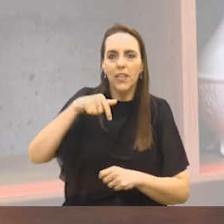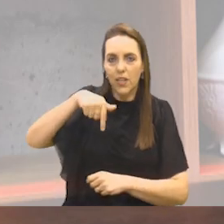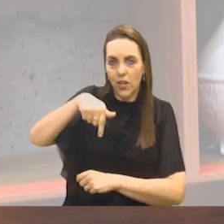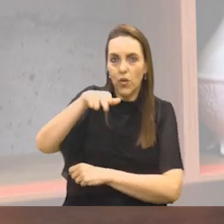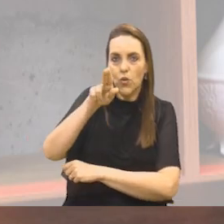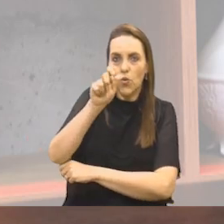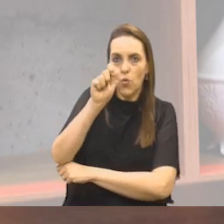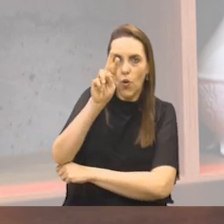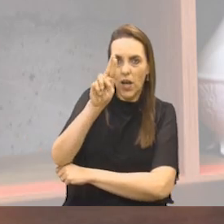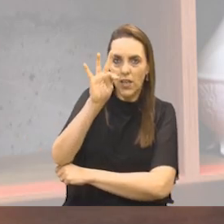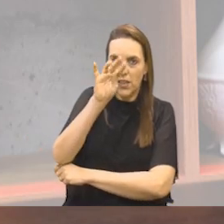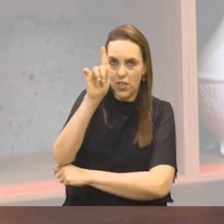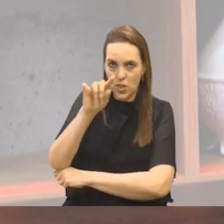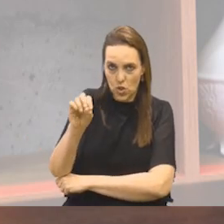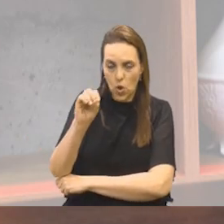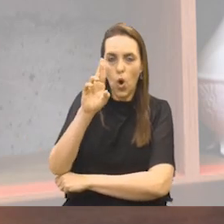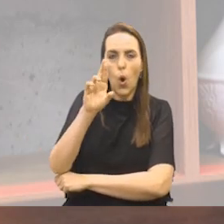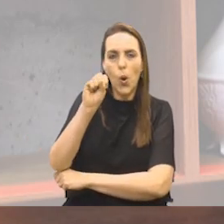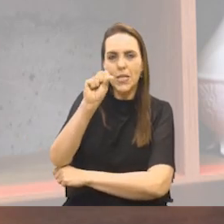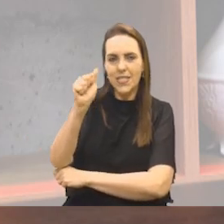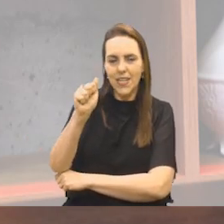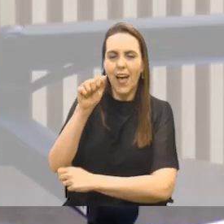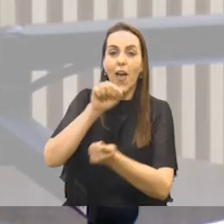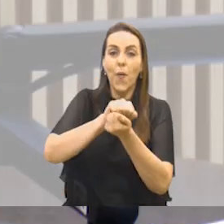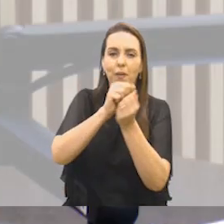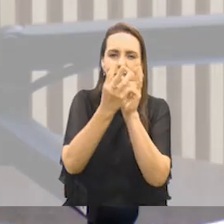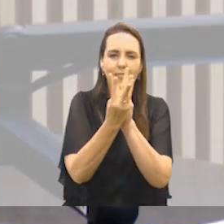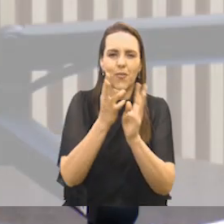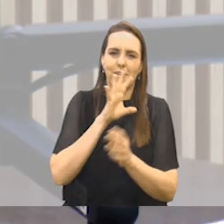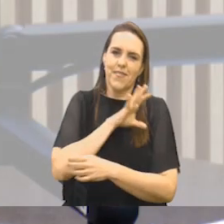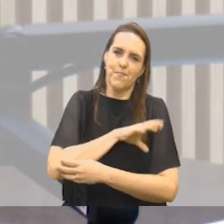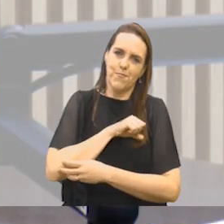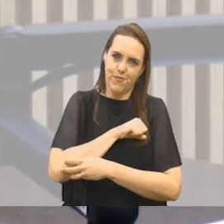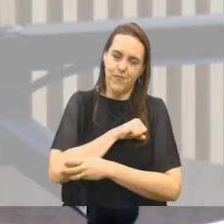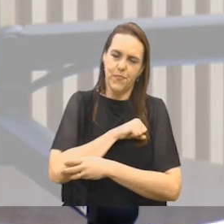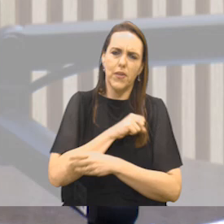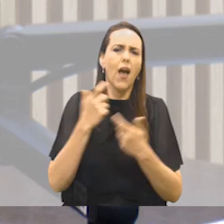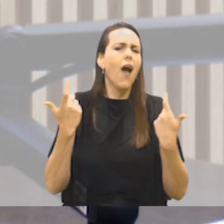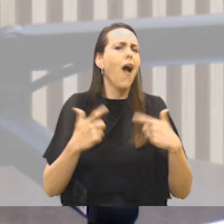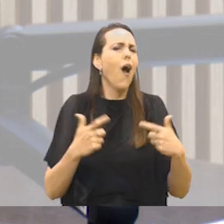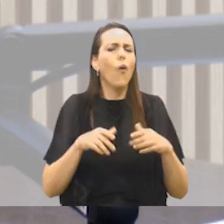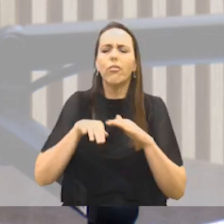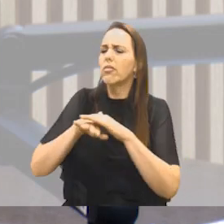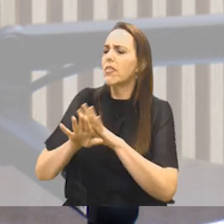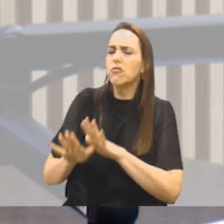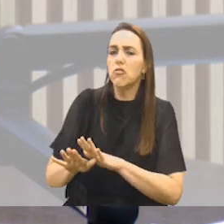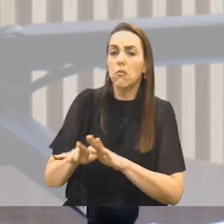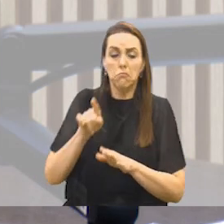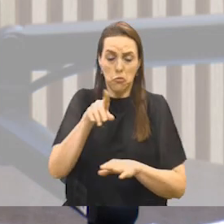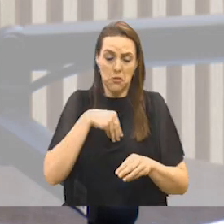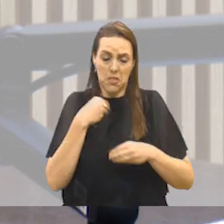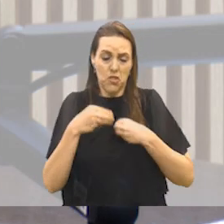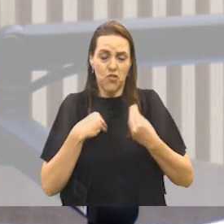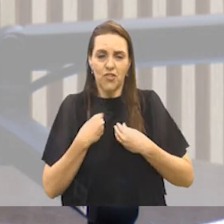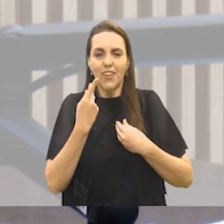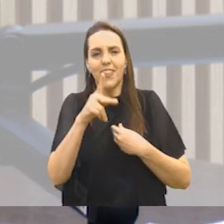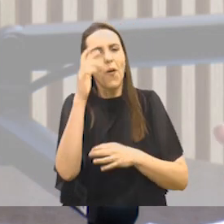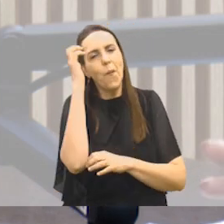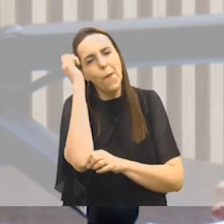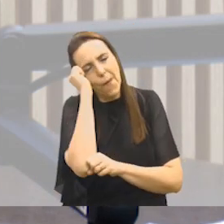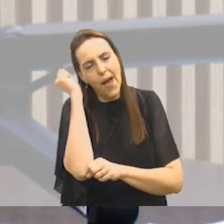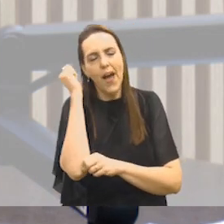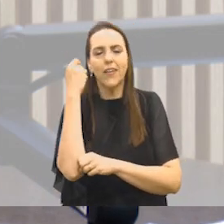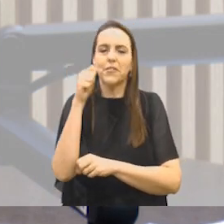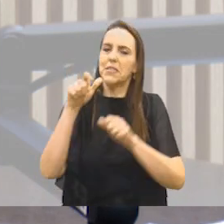ter. Quartzo rosa. O cristal do amor. Cristal do amor. Cristal do amor. E a gente deixa onde? Onde você sentir de deixar.